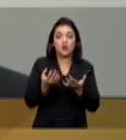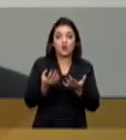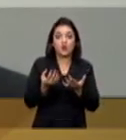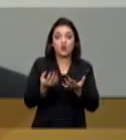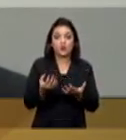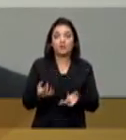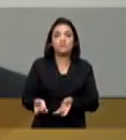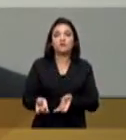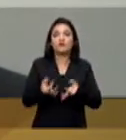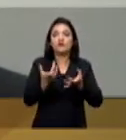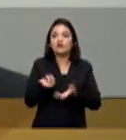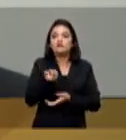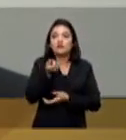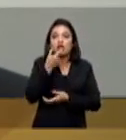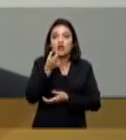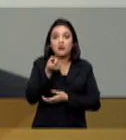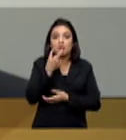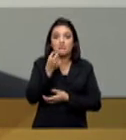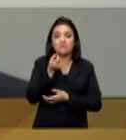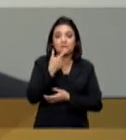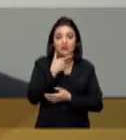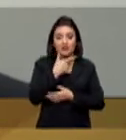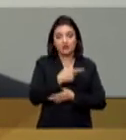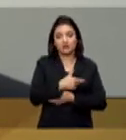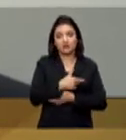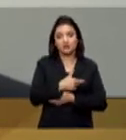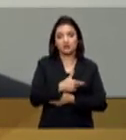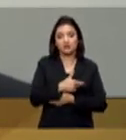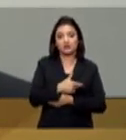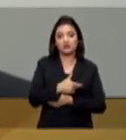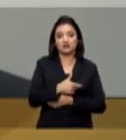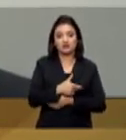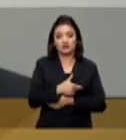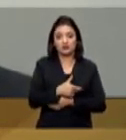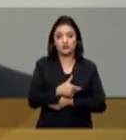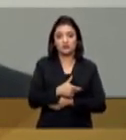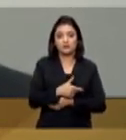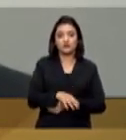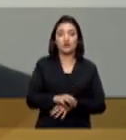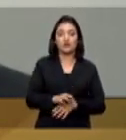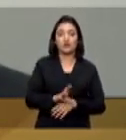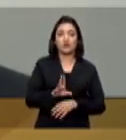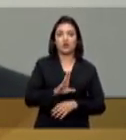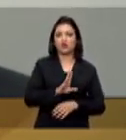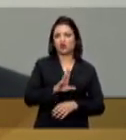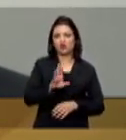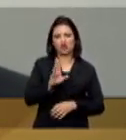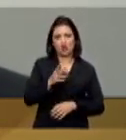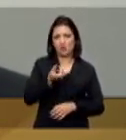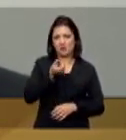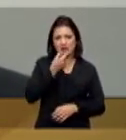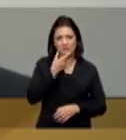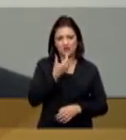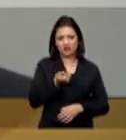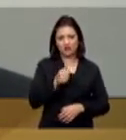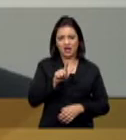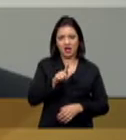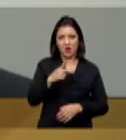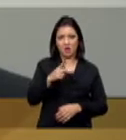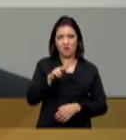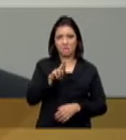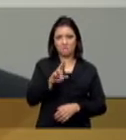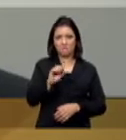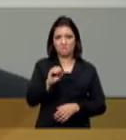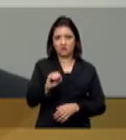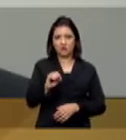fins medicinais, especificamente o medicamento Alprostadil, 500 miligramas, de nome